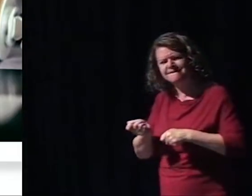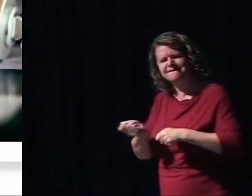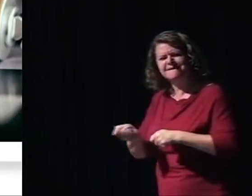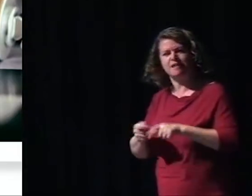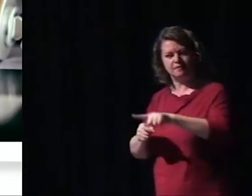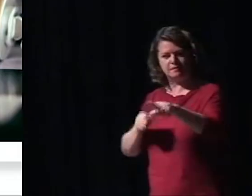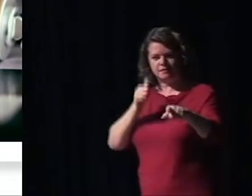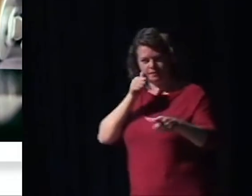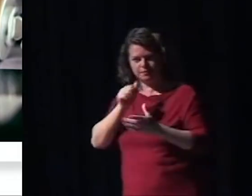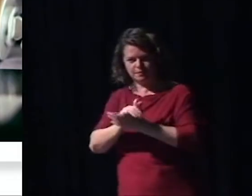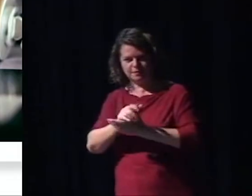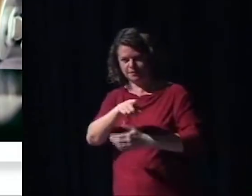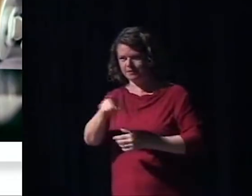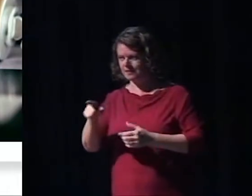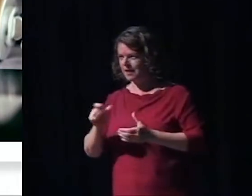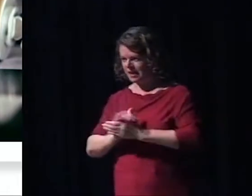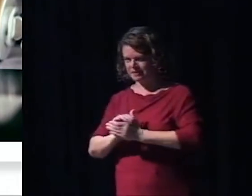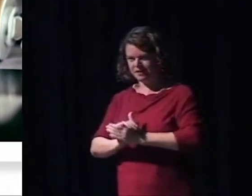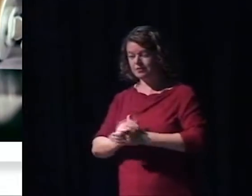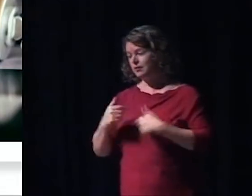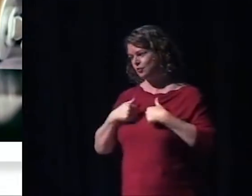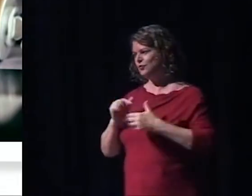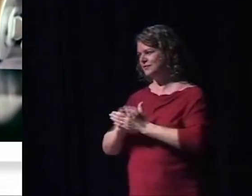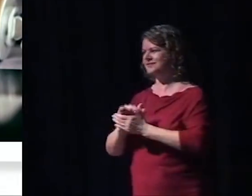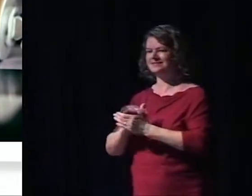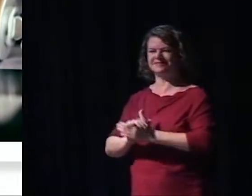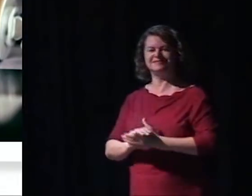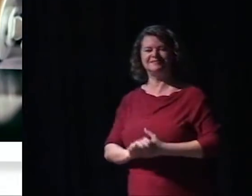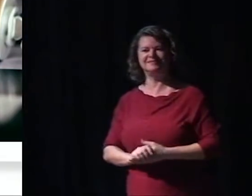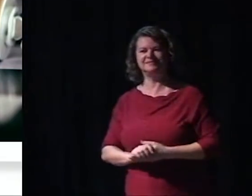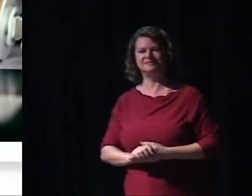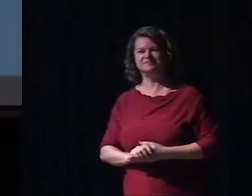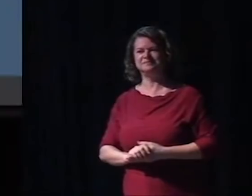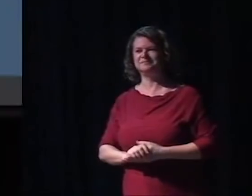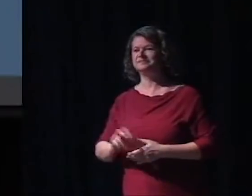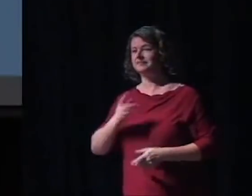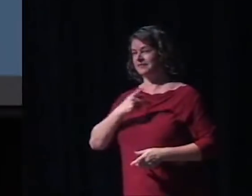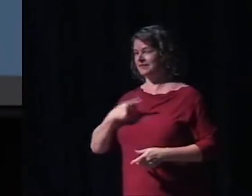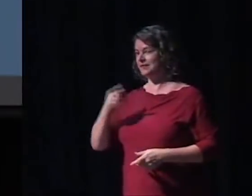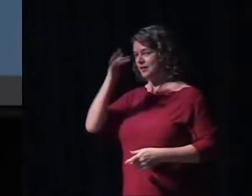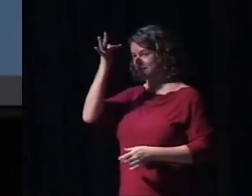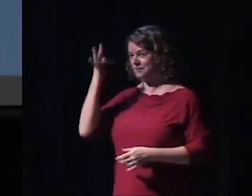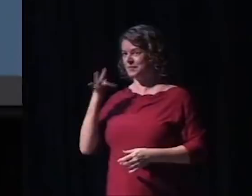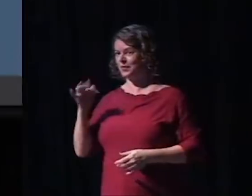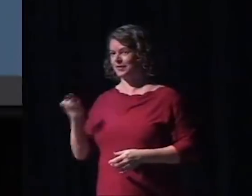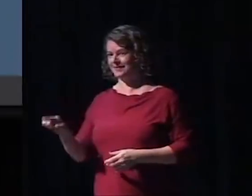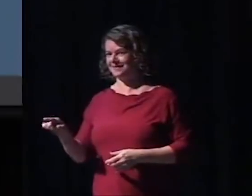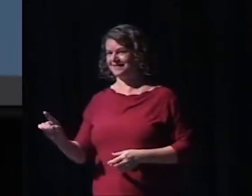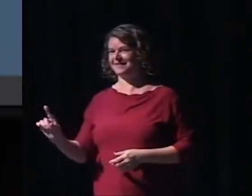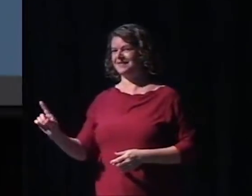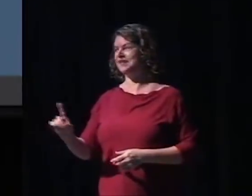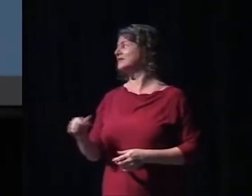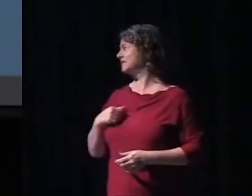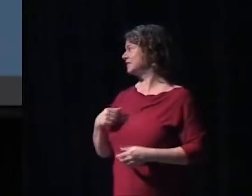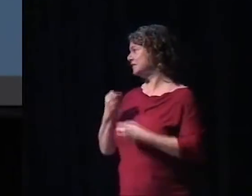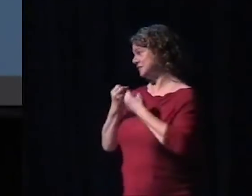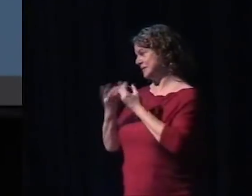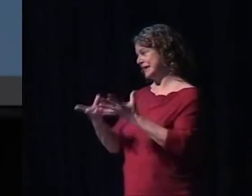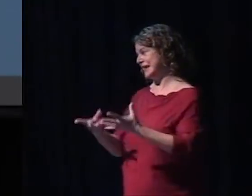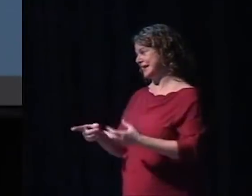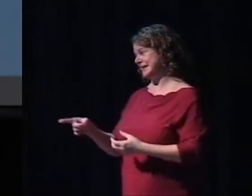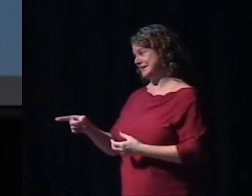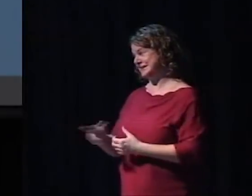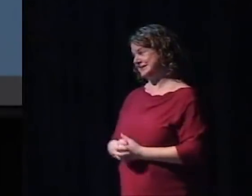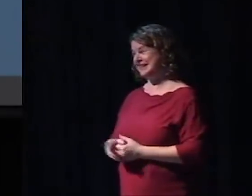casado? Eu sou casado. Pastora Fabíola, eu vou contar.